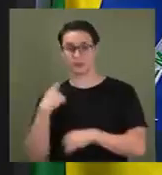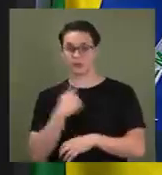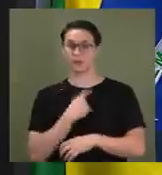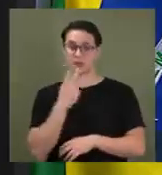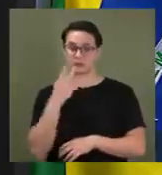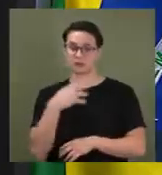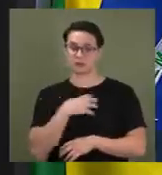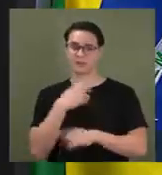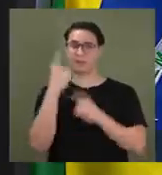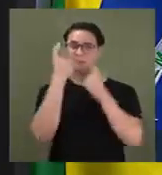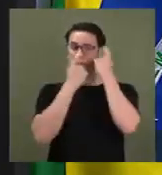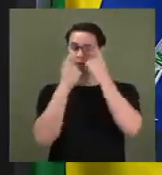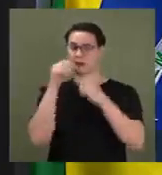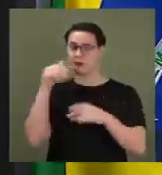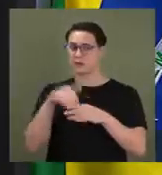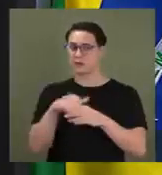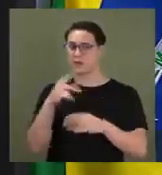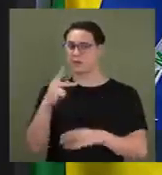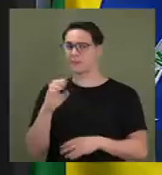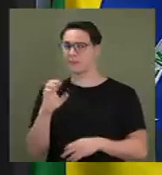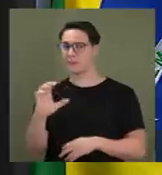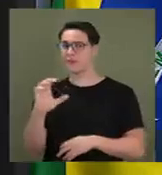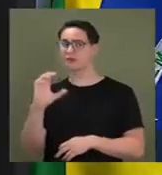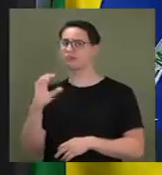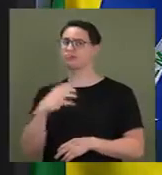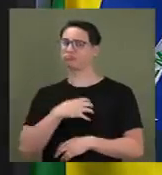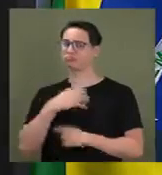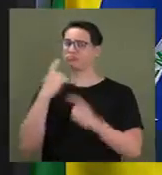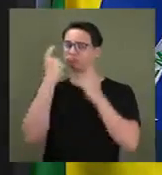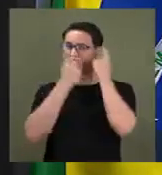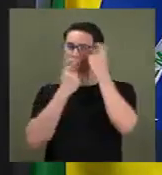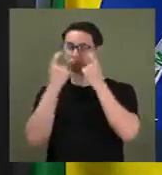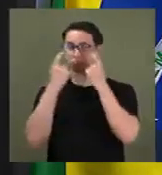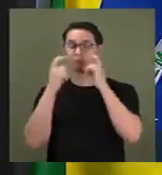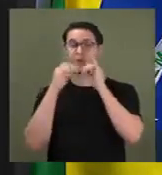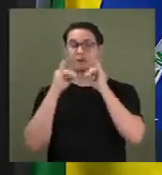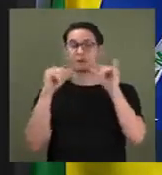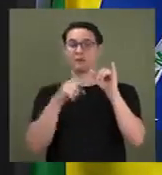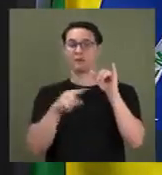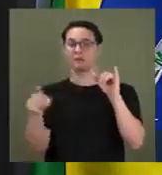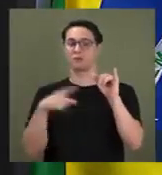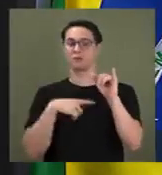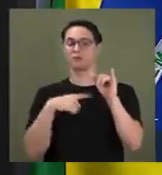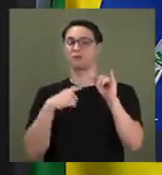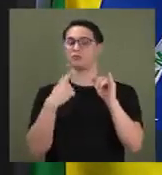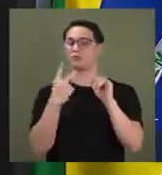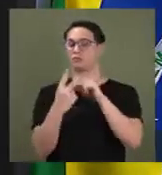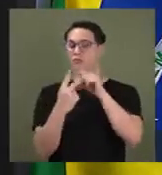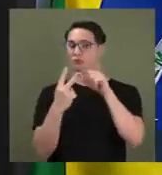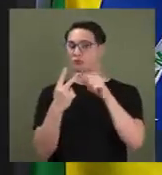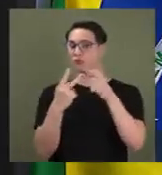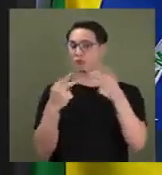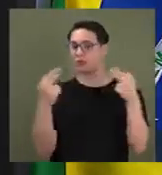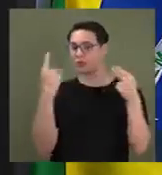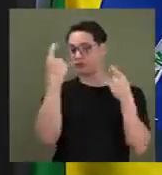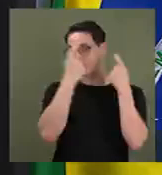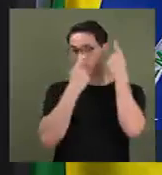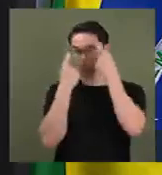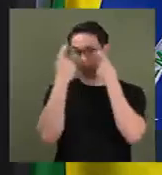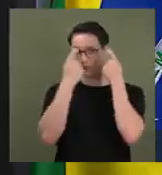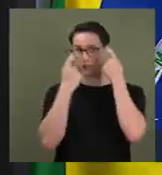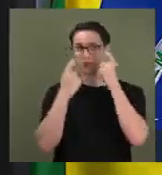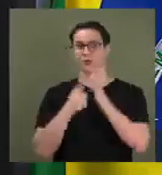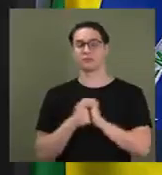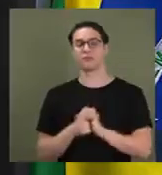votação dessa PEC, eu quero daqui e levantar duas preocupações.